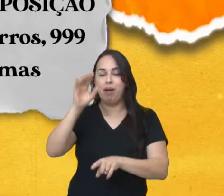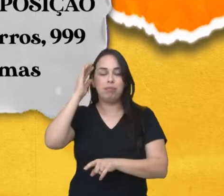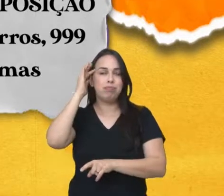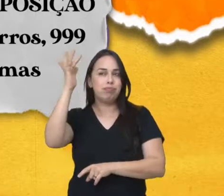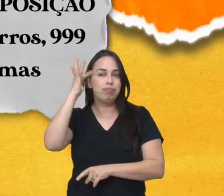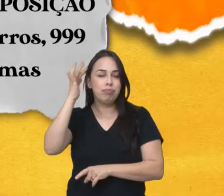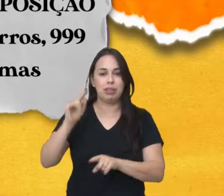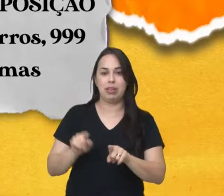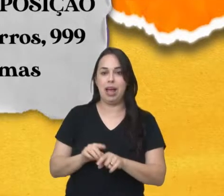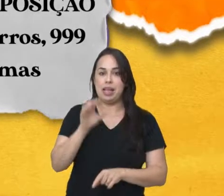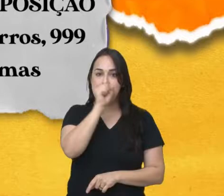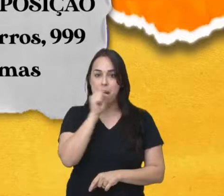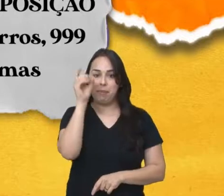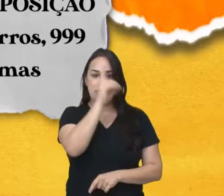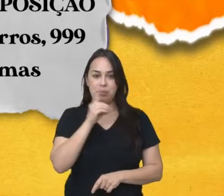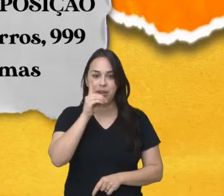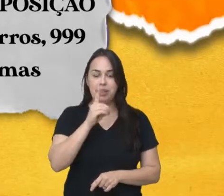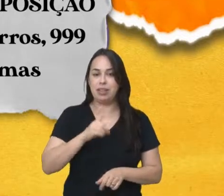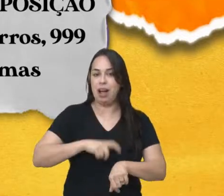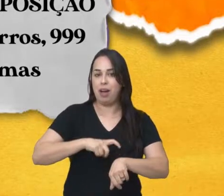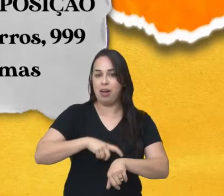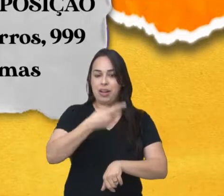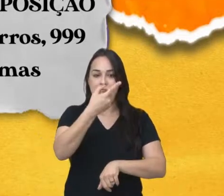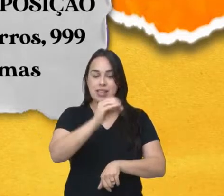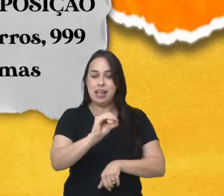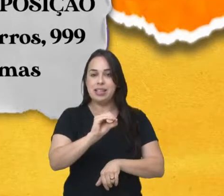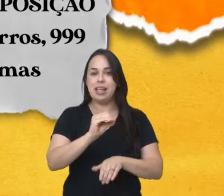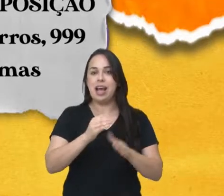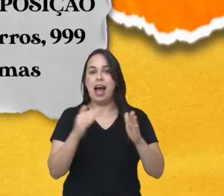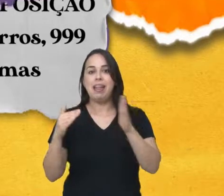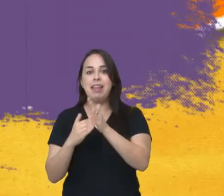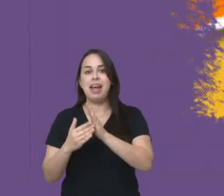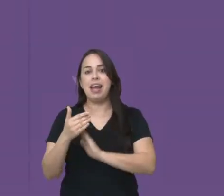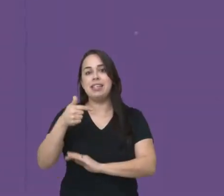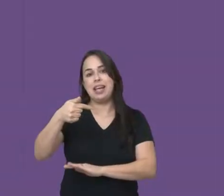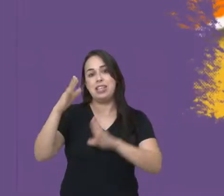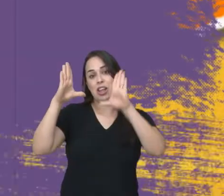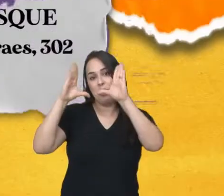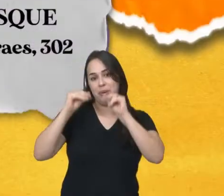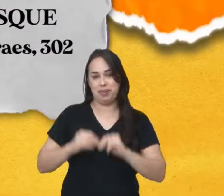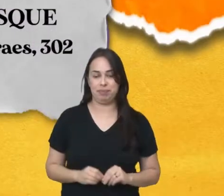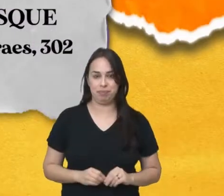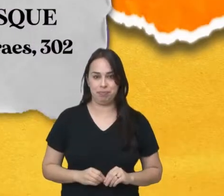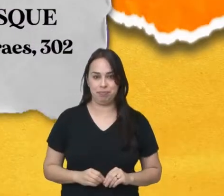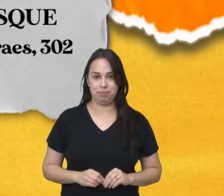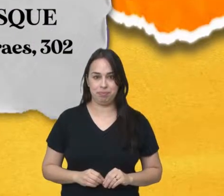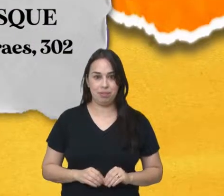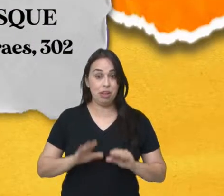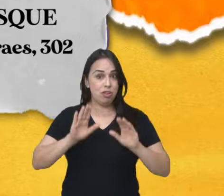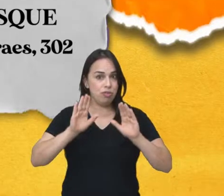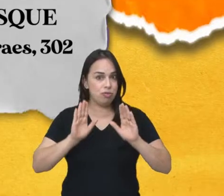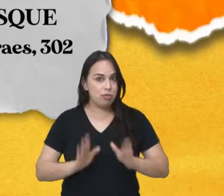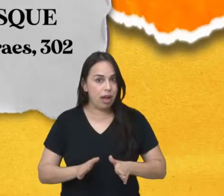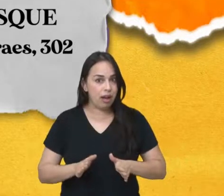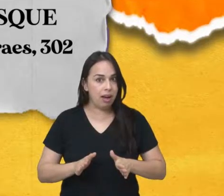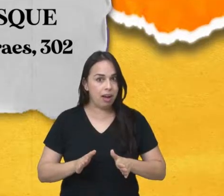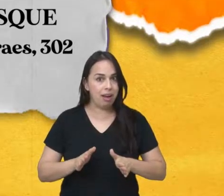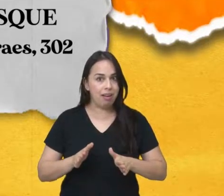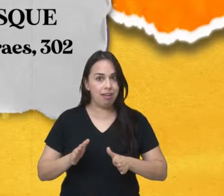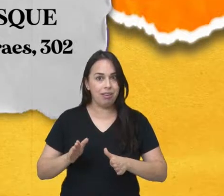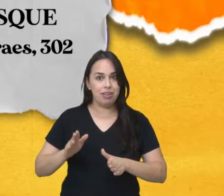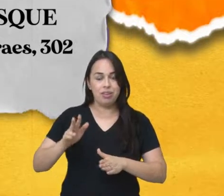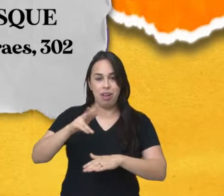neste sábado e domingo, das 10 da manhã às 7 da noite. Você já ouviu falar em artes nas